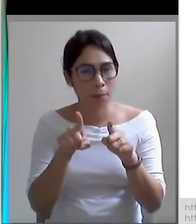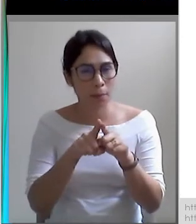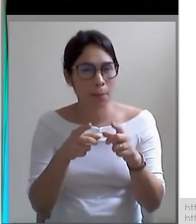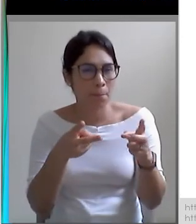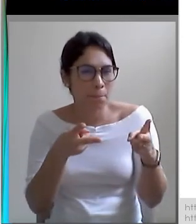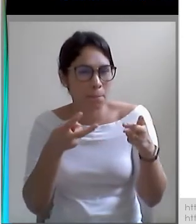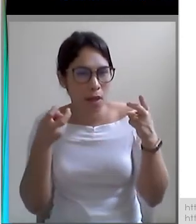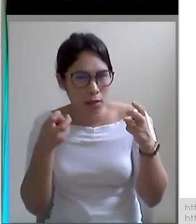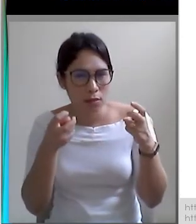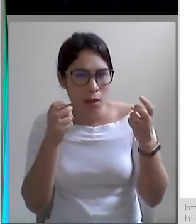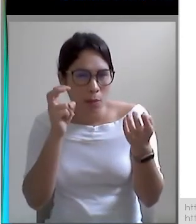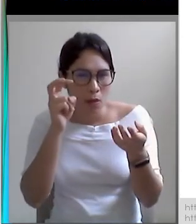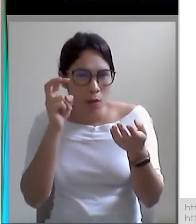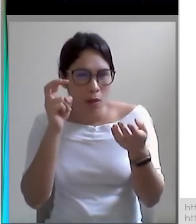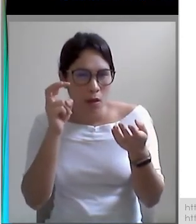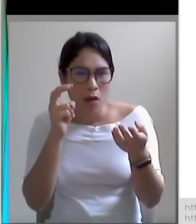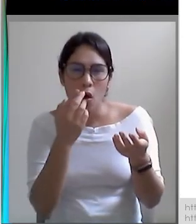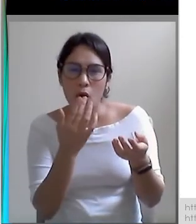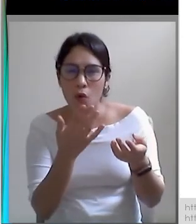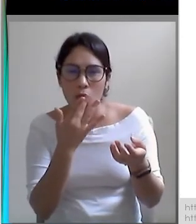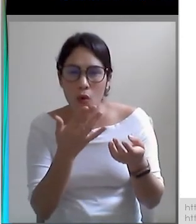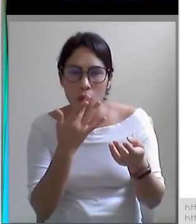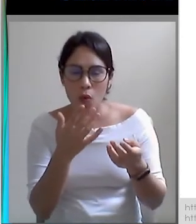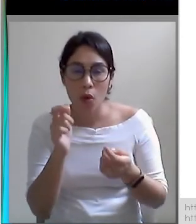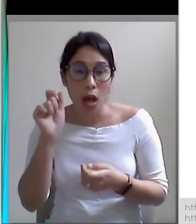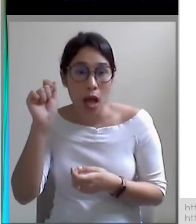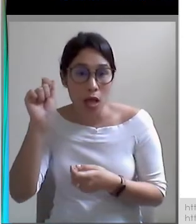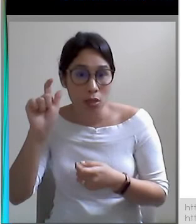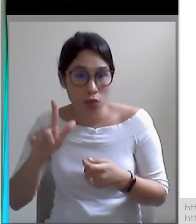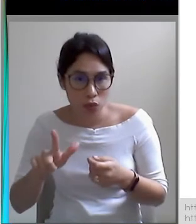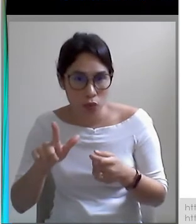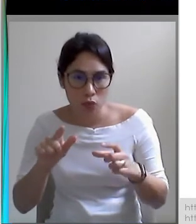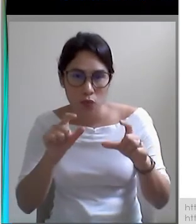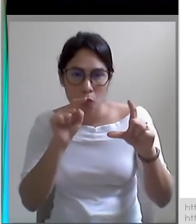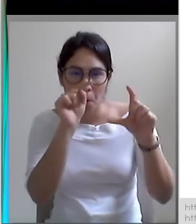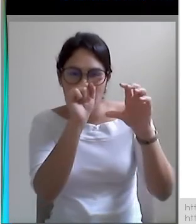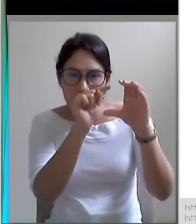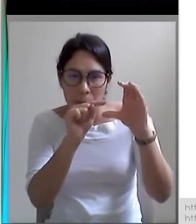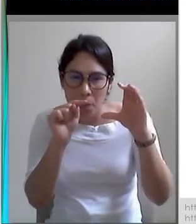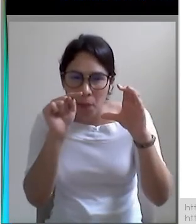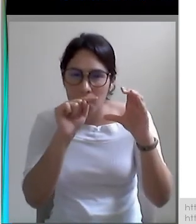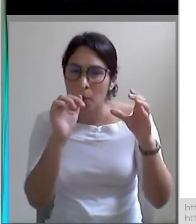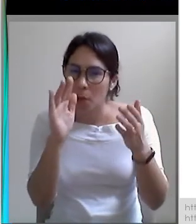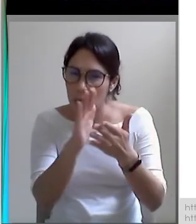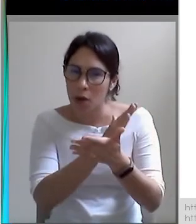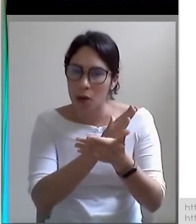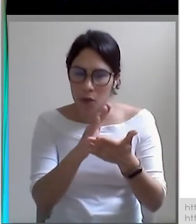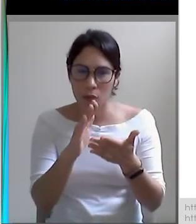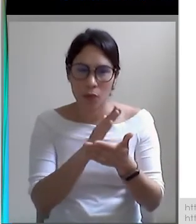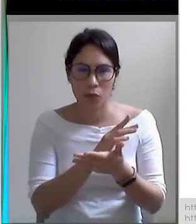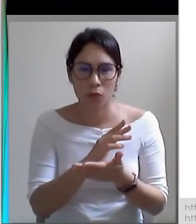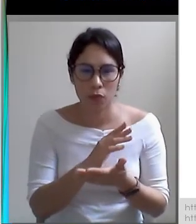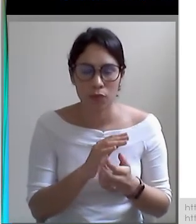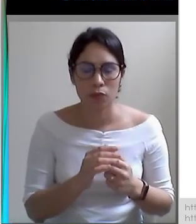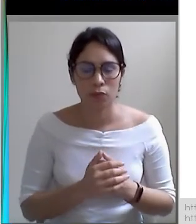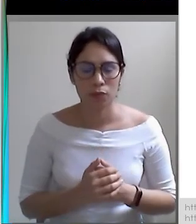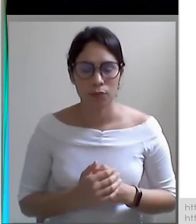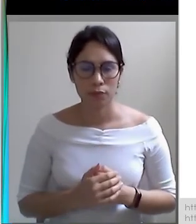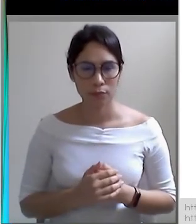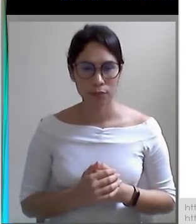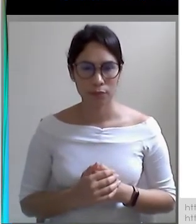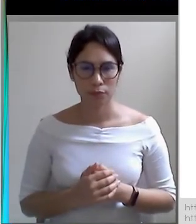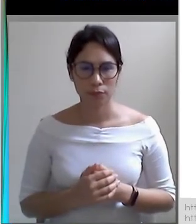identificados. Pode-se também observar um acúmulo de coloração azul em algumas regiões do